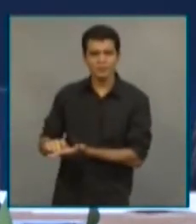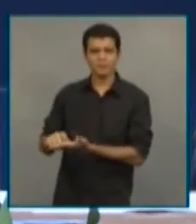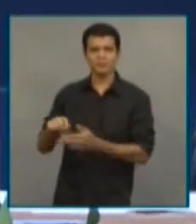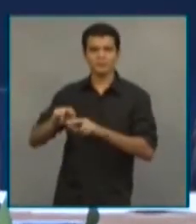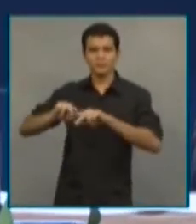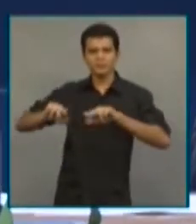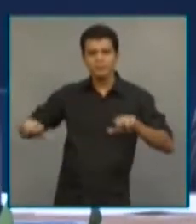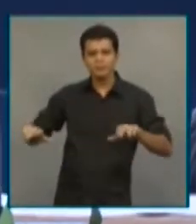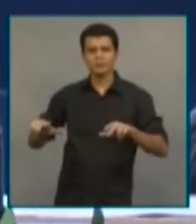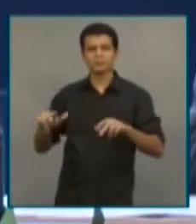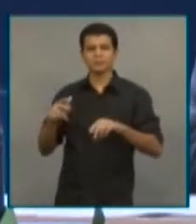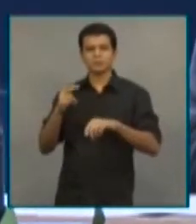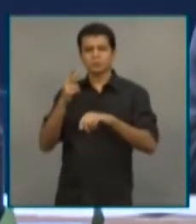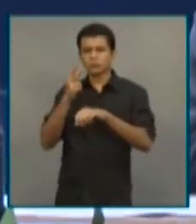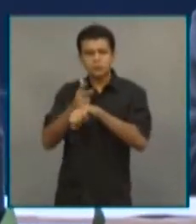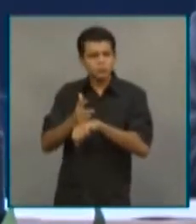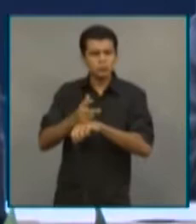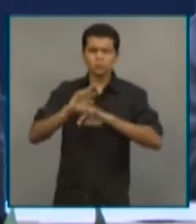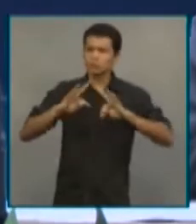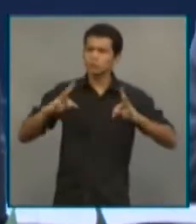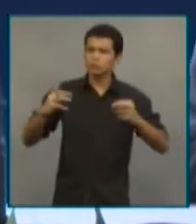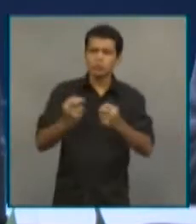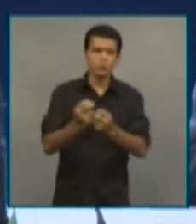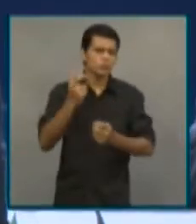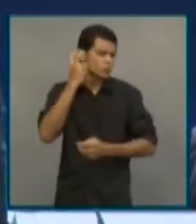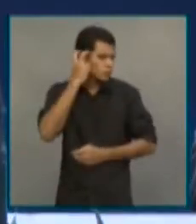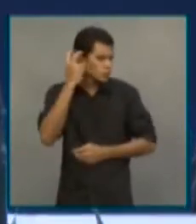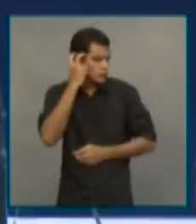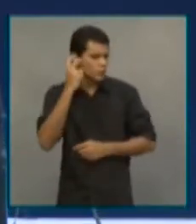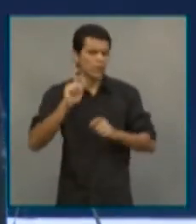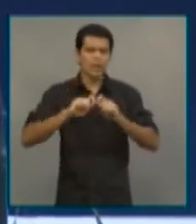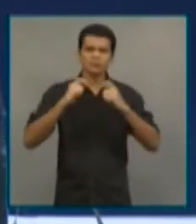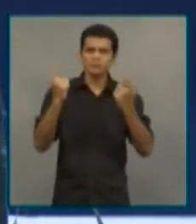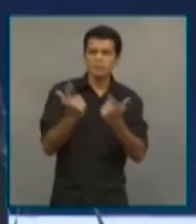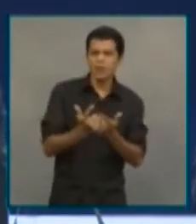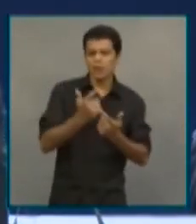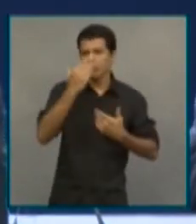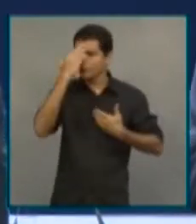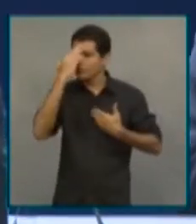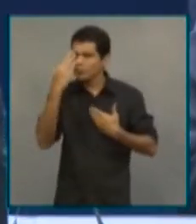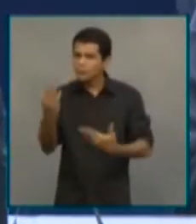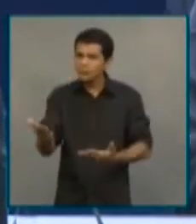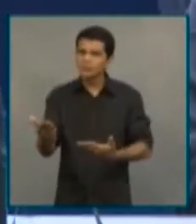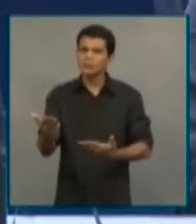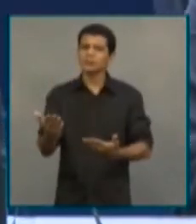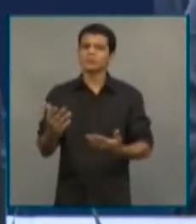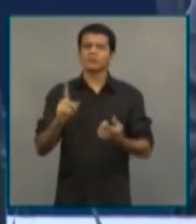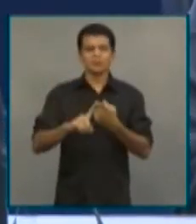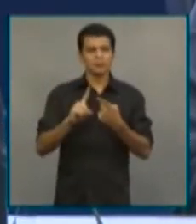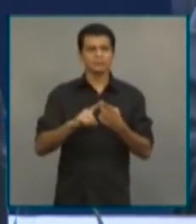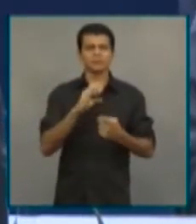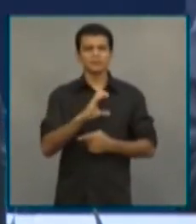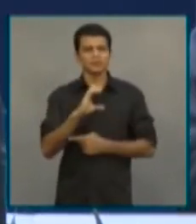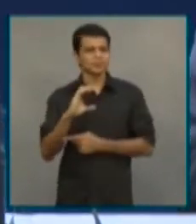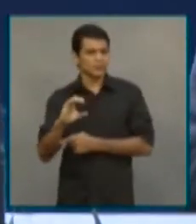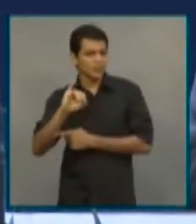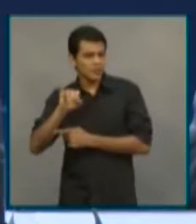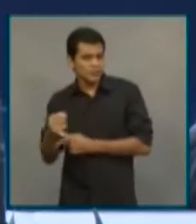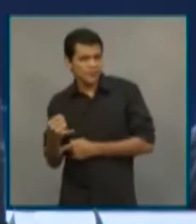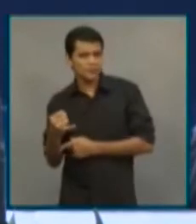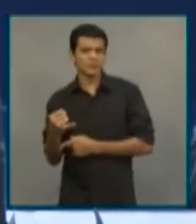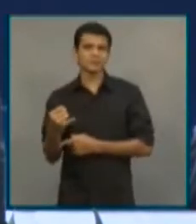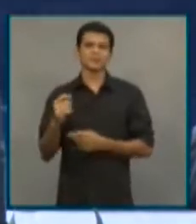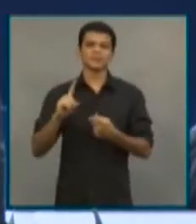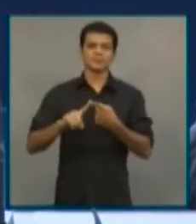TV Assembleia, Rádio FM Assembleia, CCJ, Comissão de Constituição e Justiça,